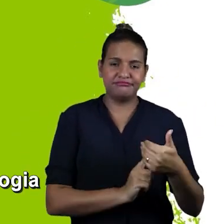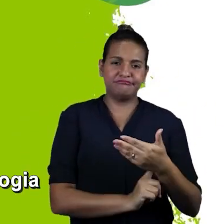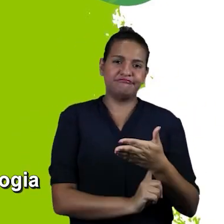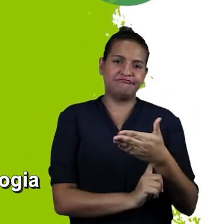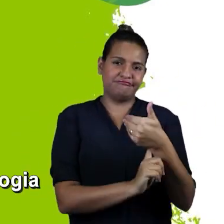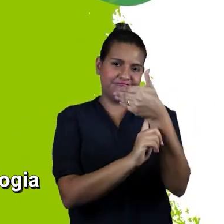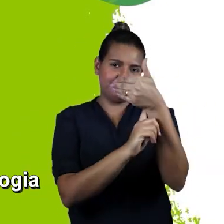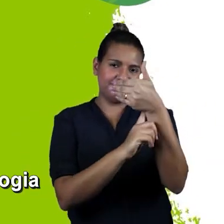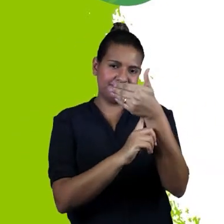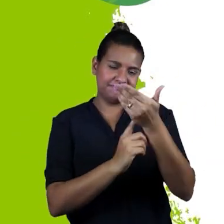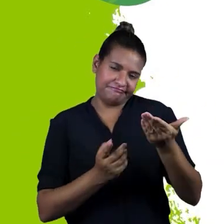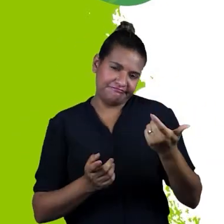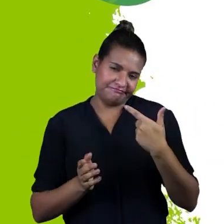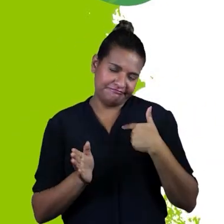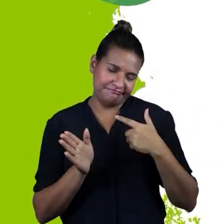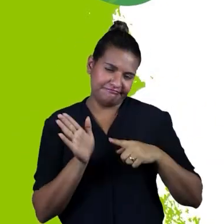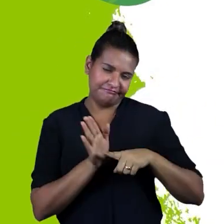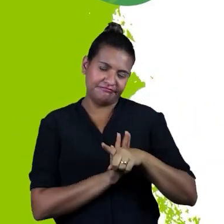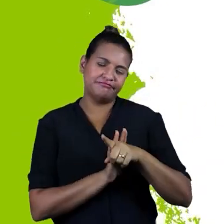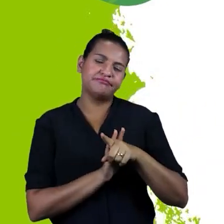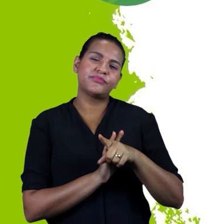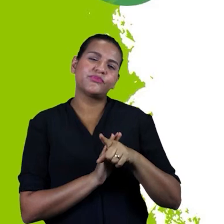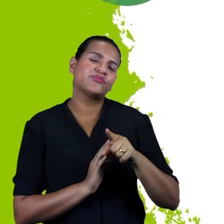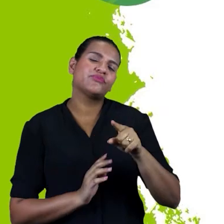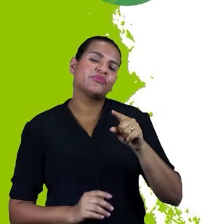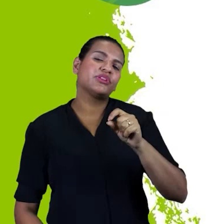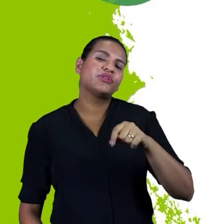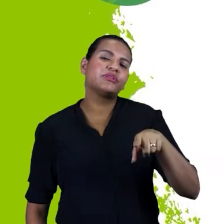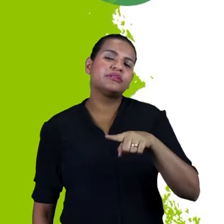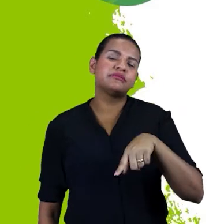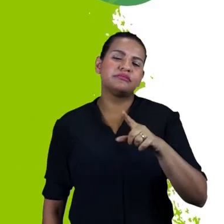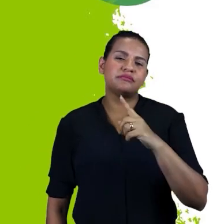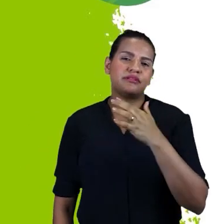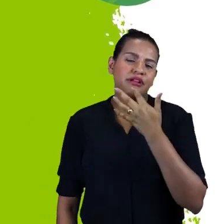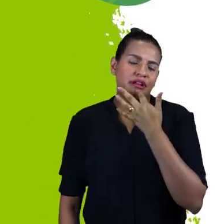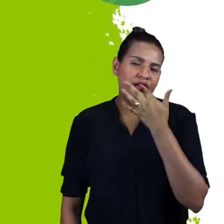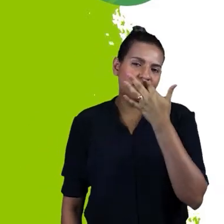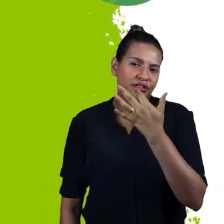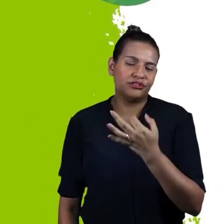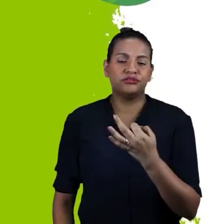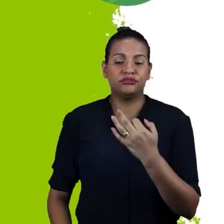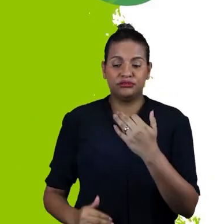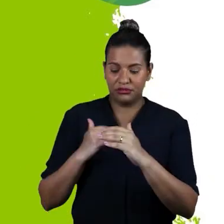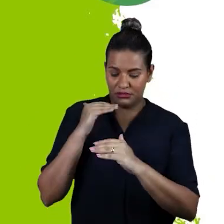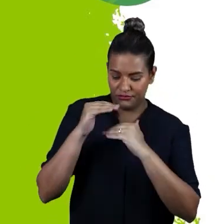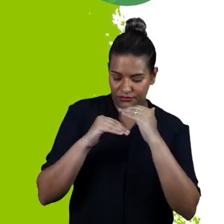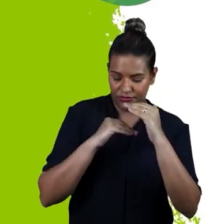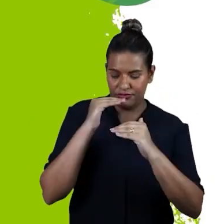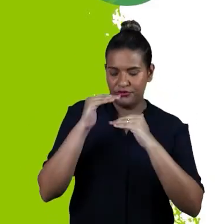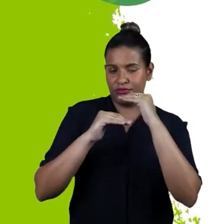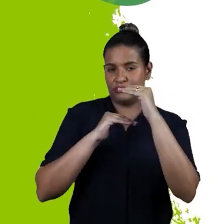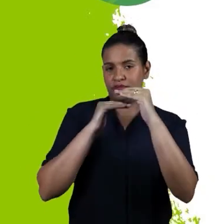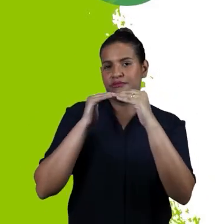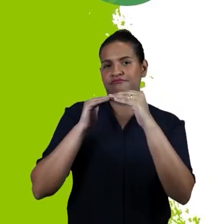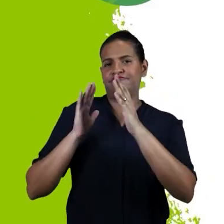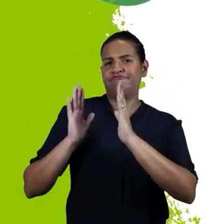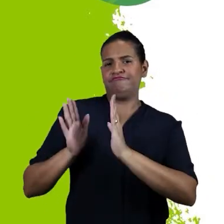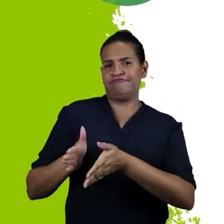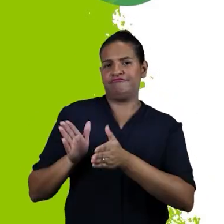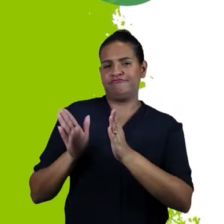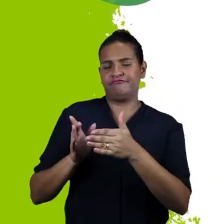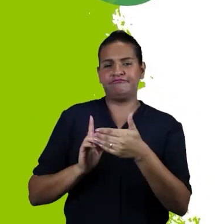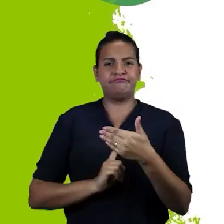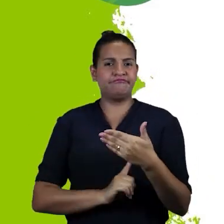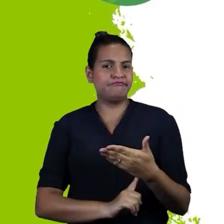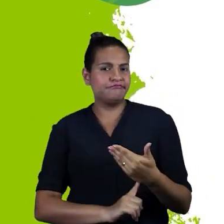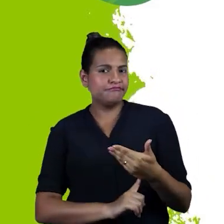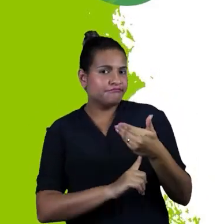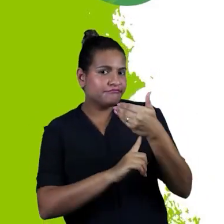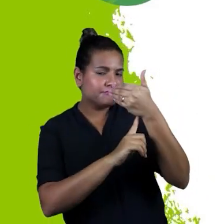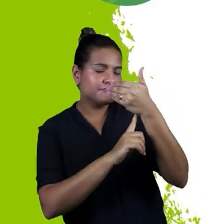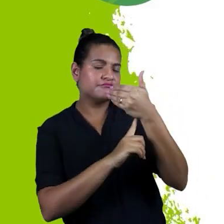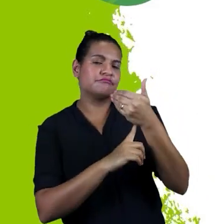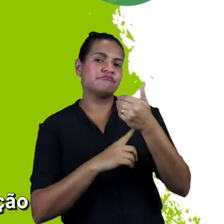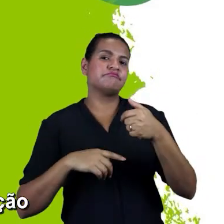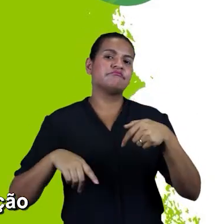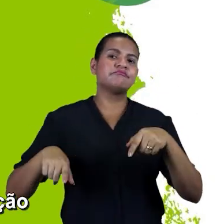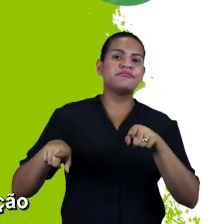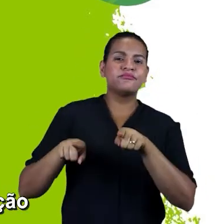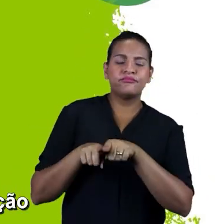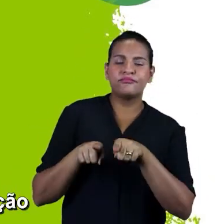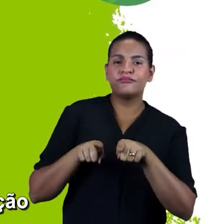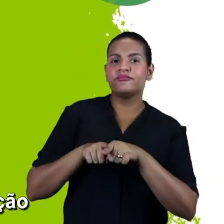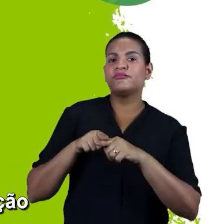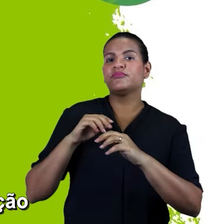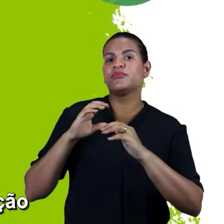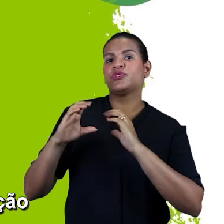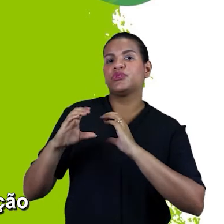que a gente tem hoje, né? Então, queria saber só como você enxerga essa constante evolução,